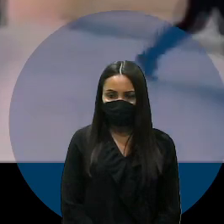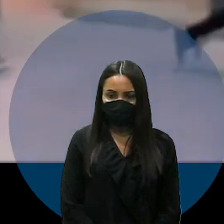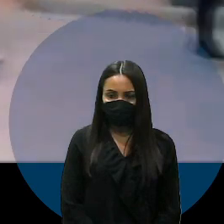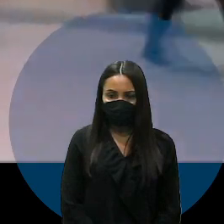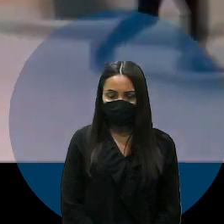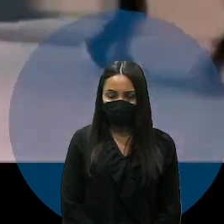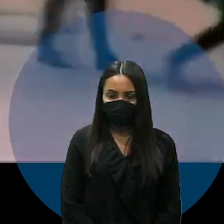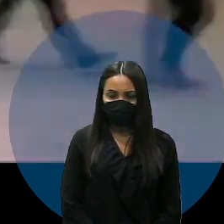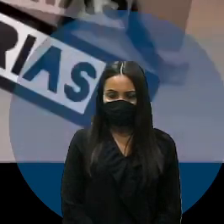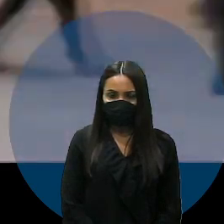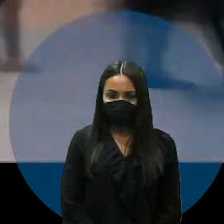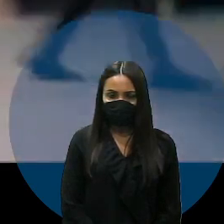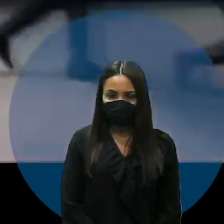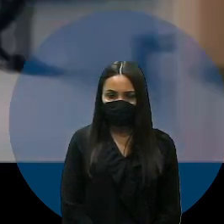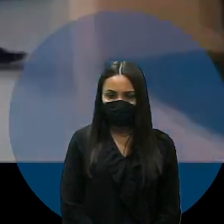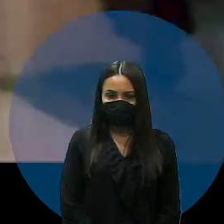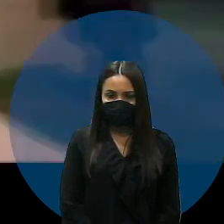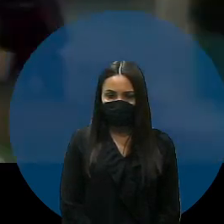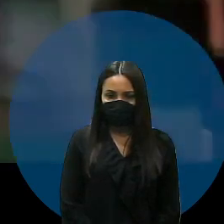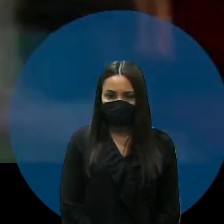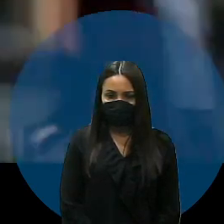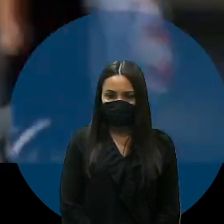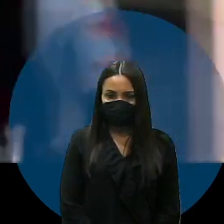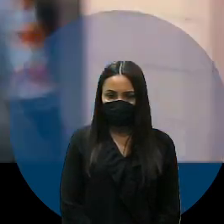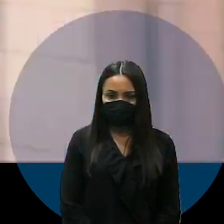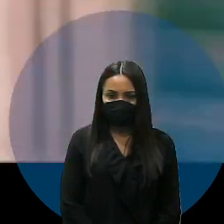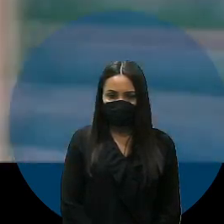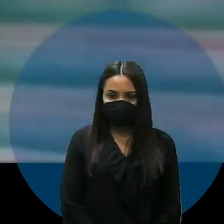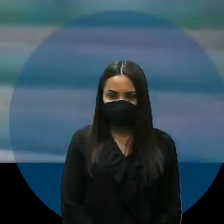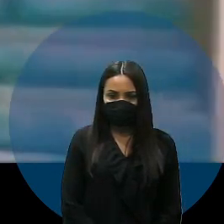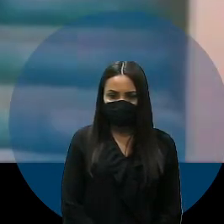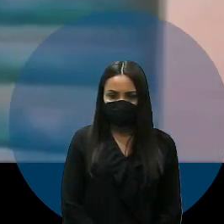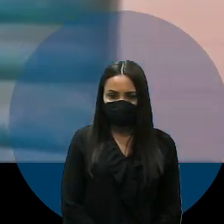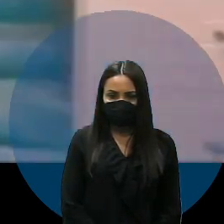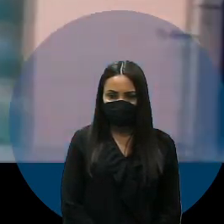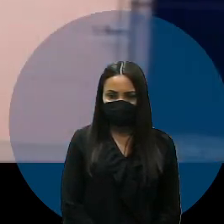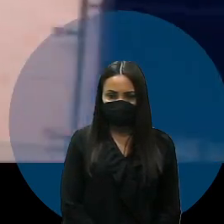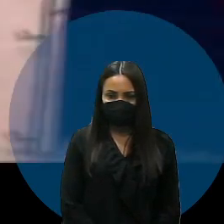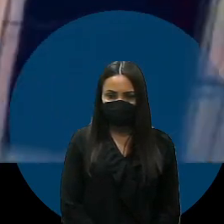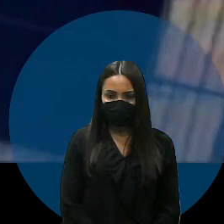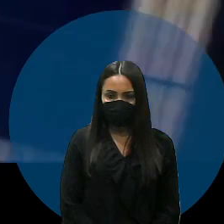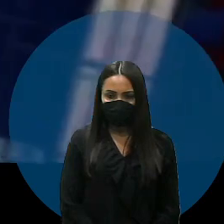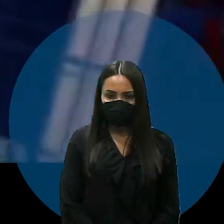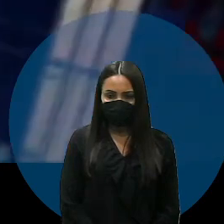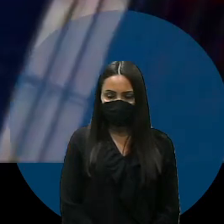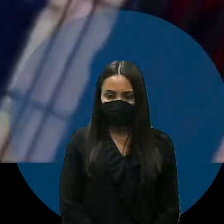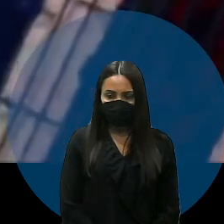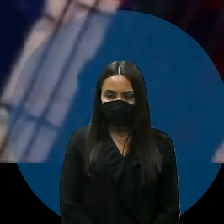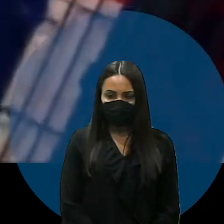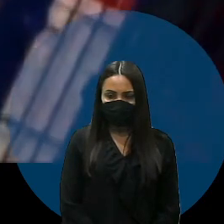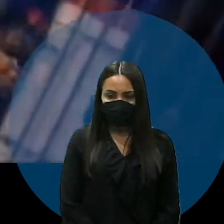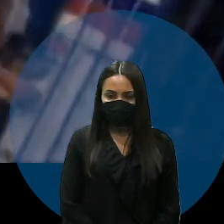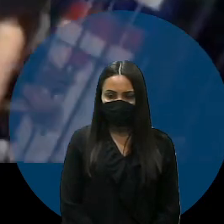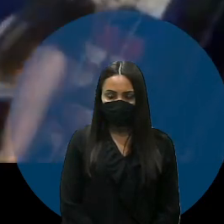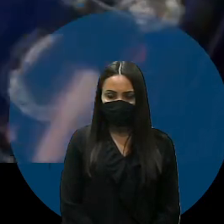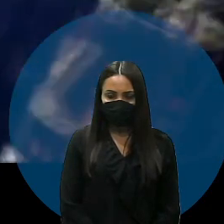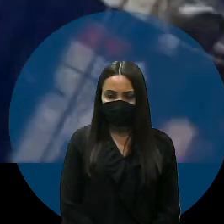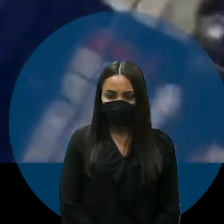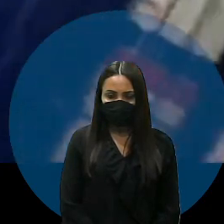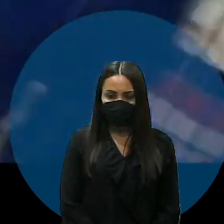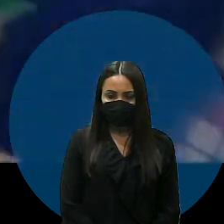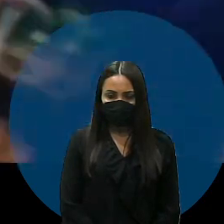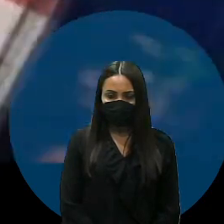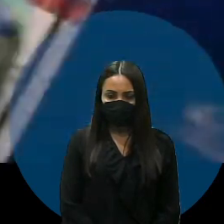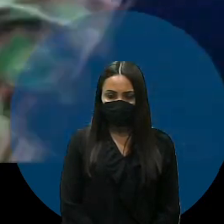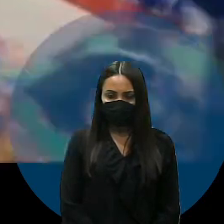Sou mamulengo de São Bento do Una, vindo num parque solto de um maracatu. Eu sou alto de Ariano,